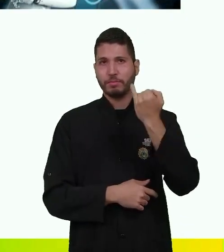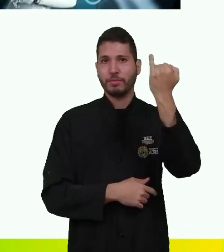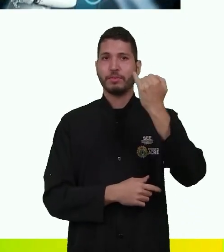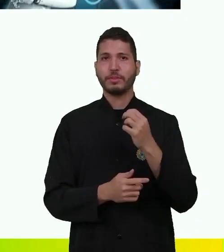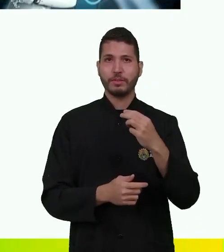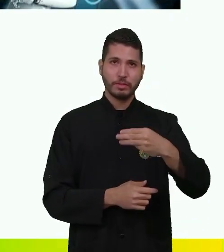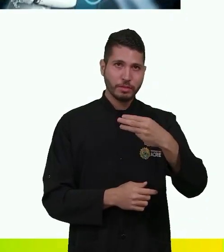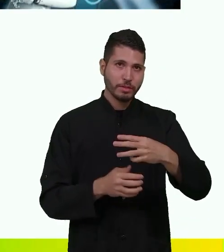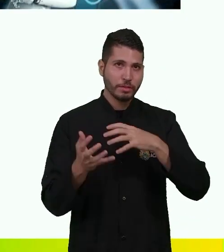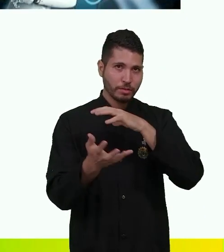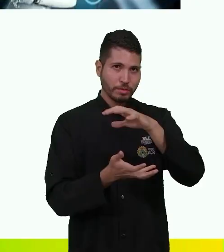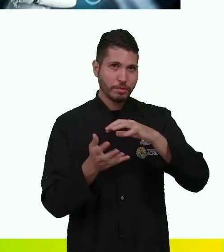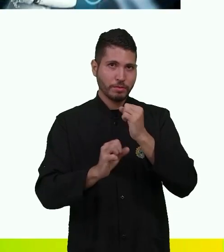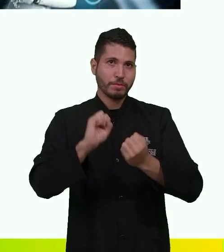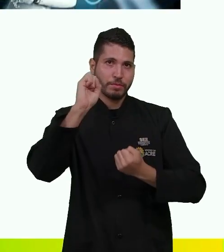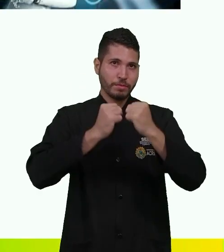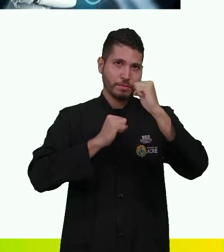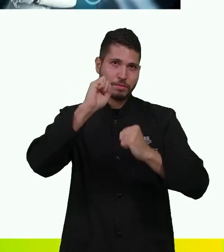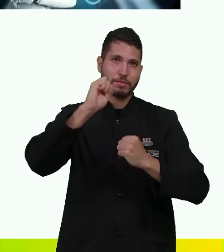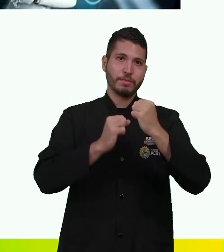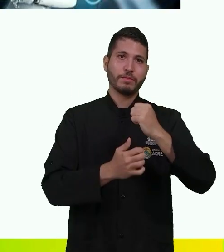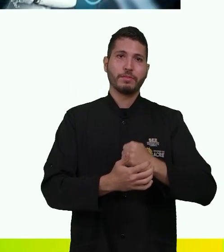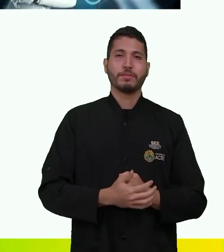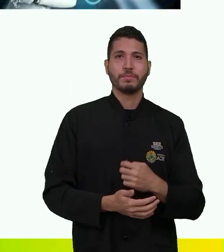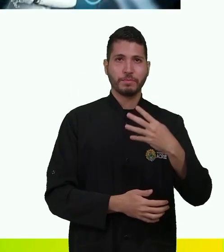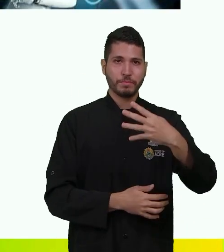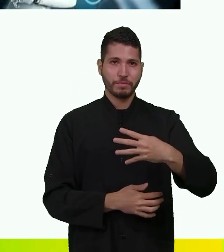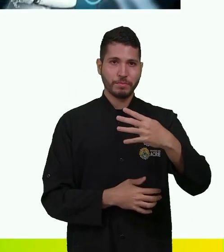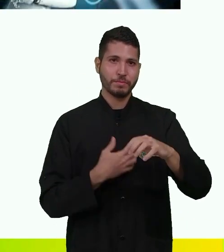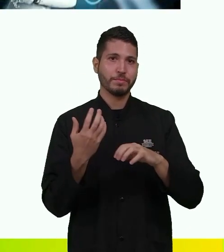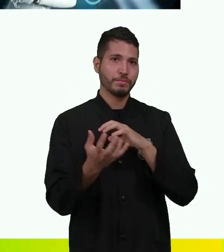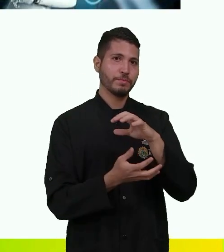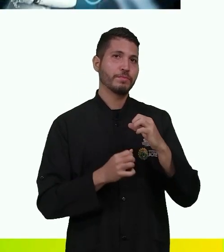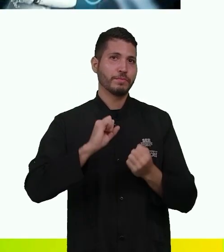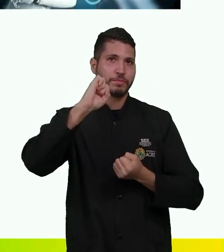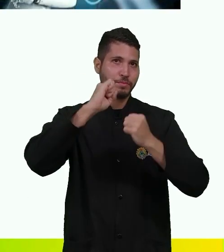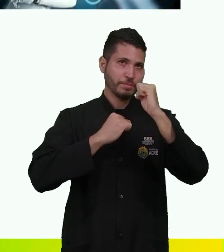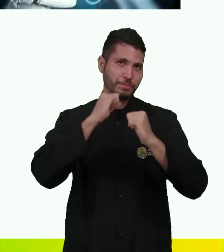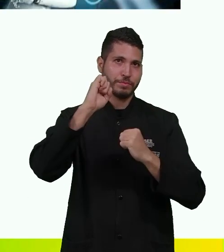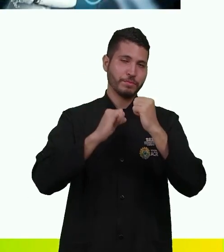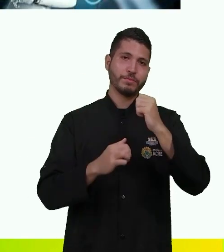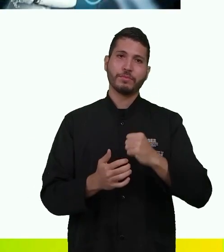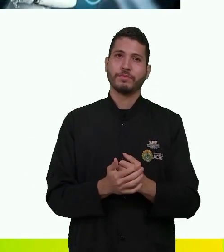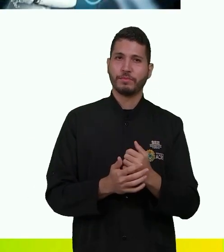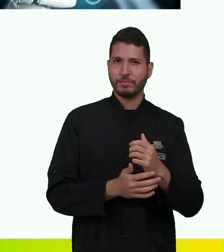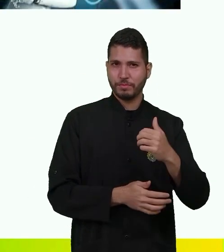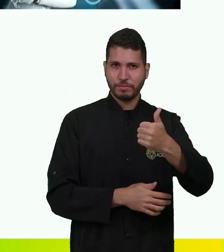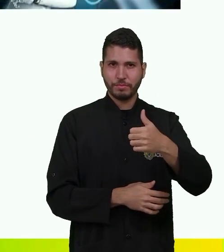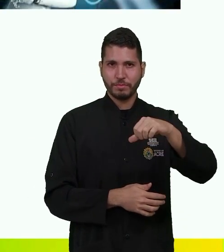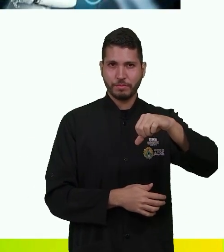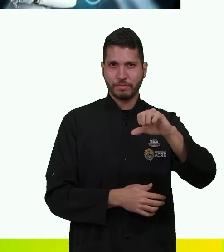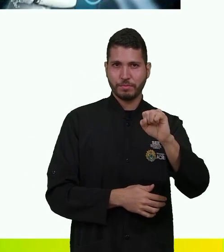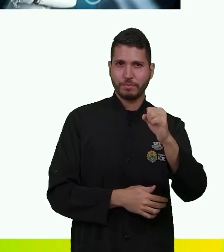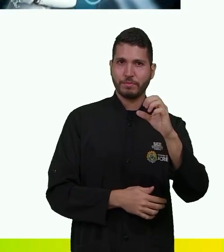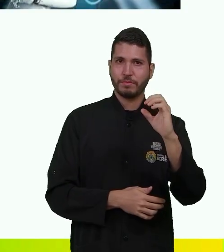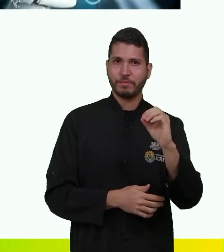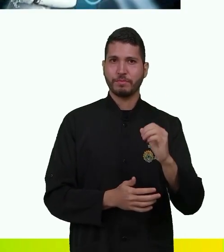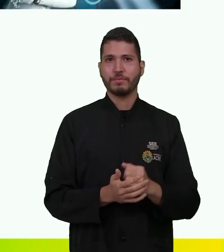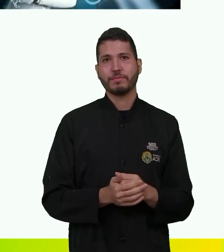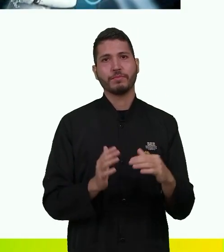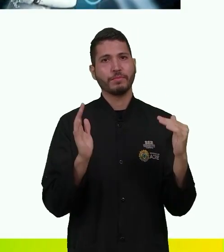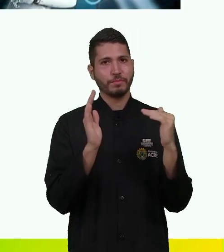terceira revolução industrial. A quarta revolução industrial, ela vai de 1980